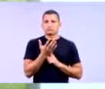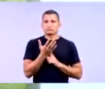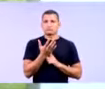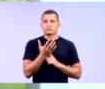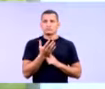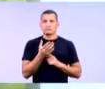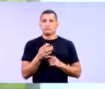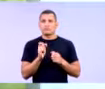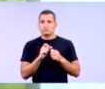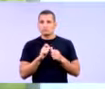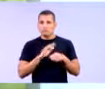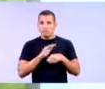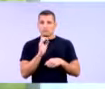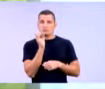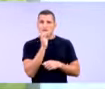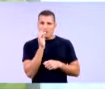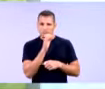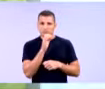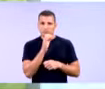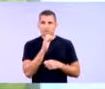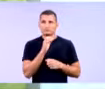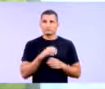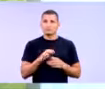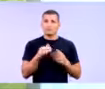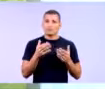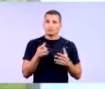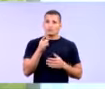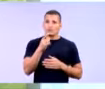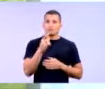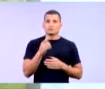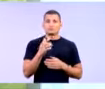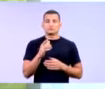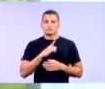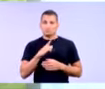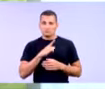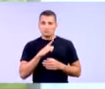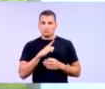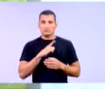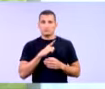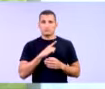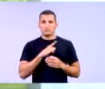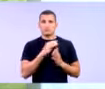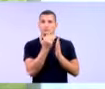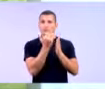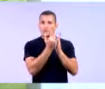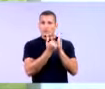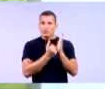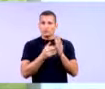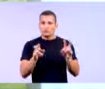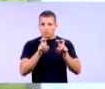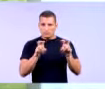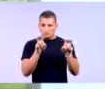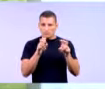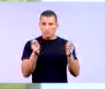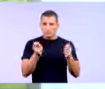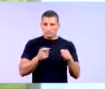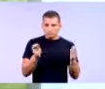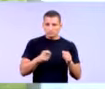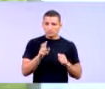dar agilidade ao trabalho humano. Então, se você tem um software que permite você trabalhar com